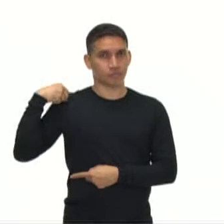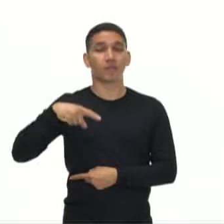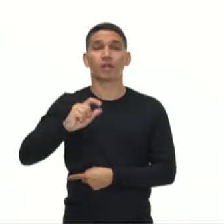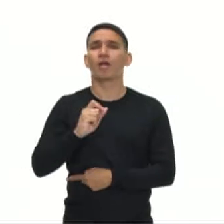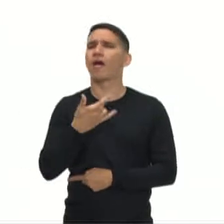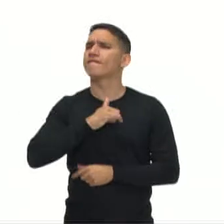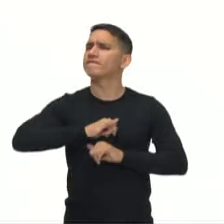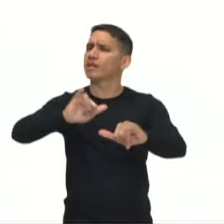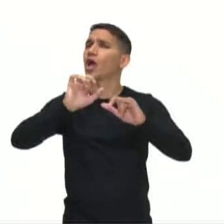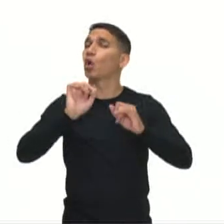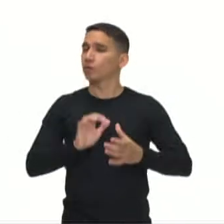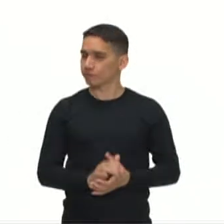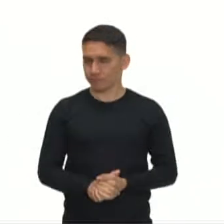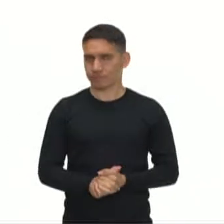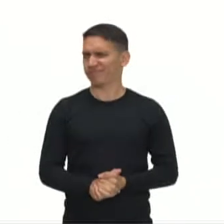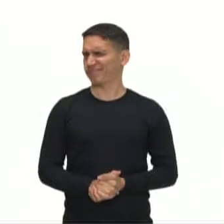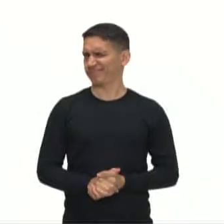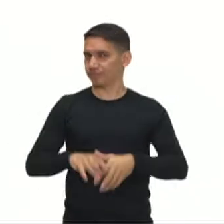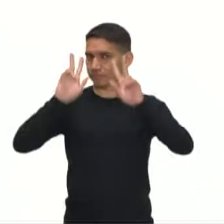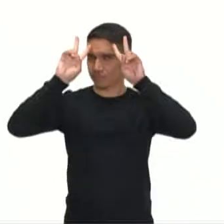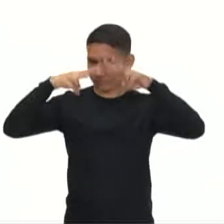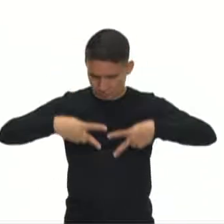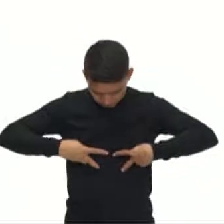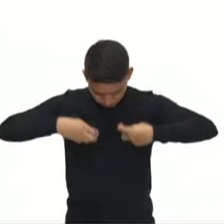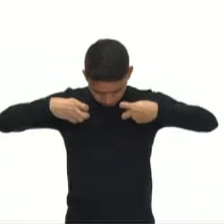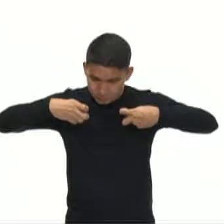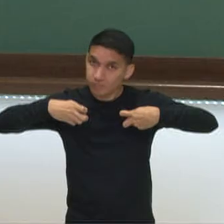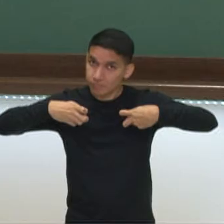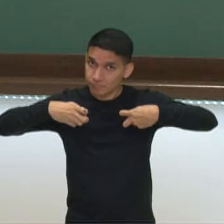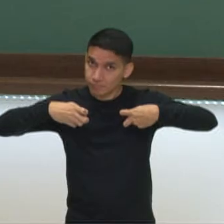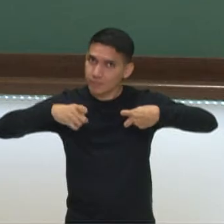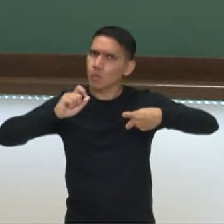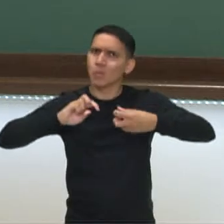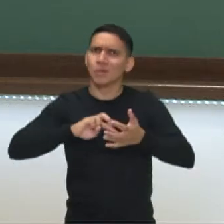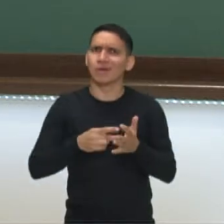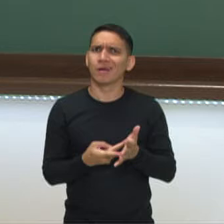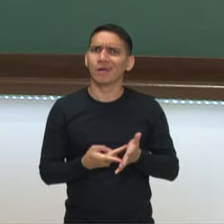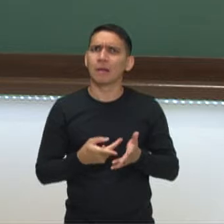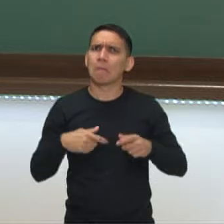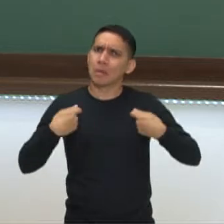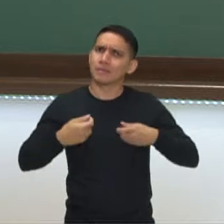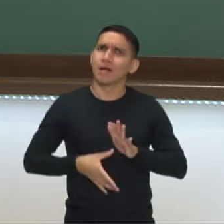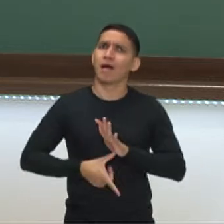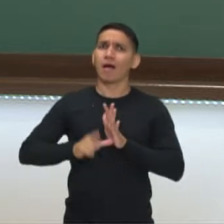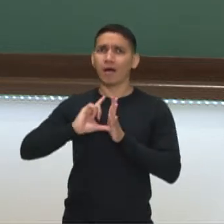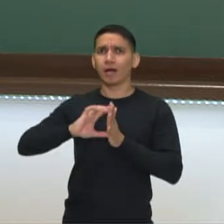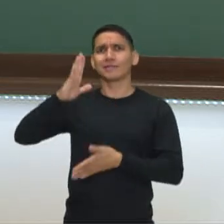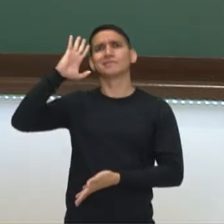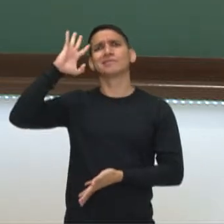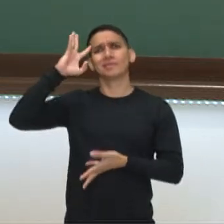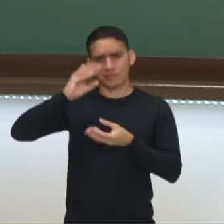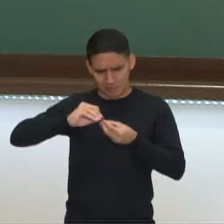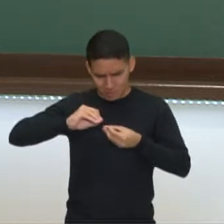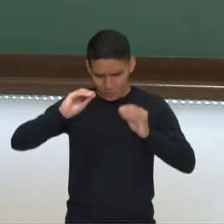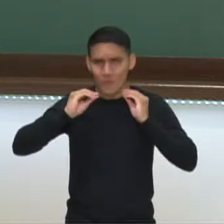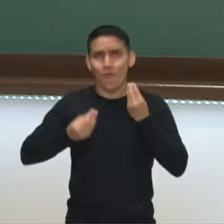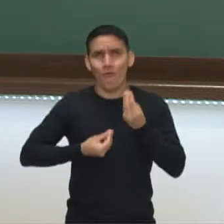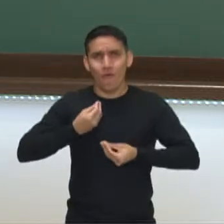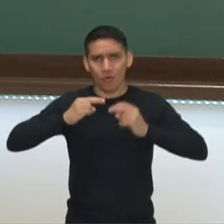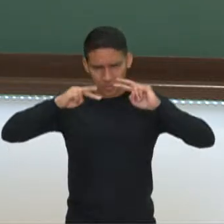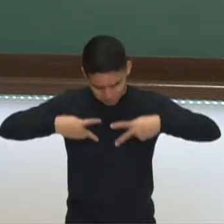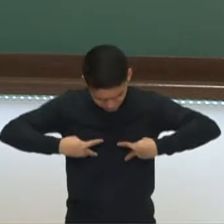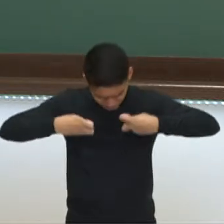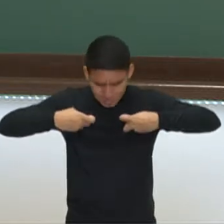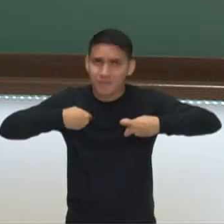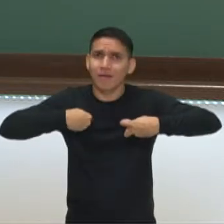afirmar, conheça-te a ti mesmo, né? Então a gente precisa nos conhecer, né? É olhar para nós e